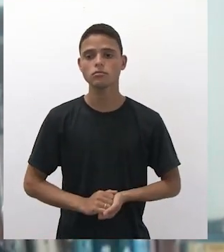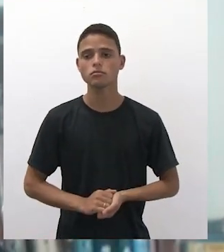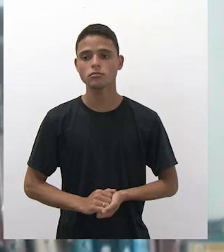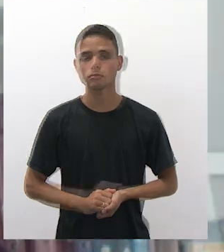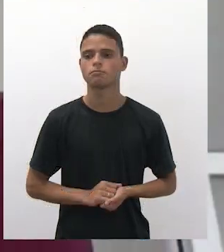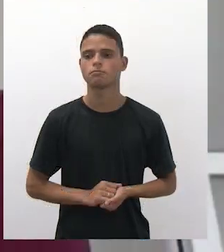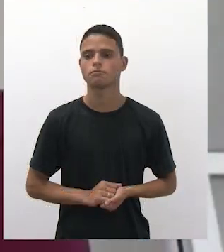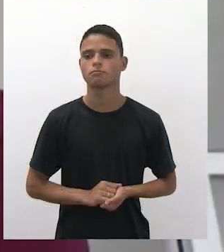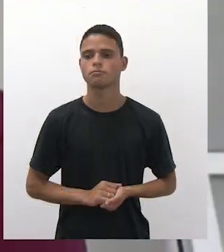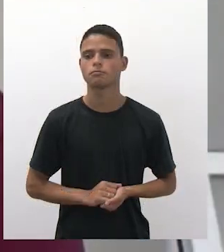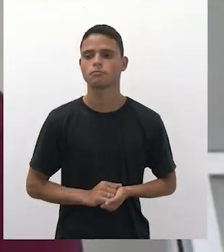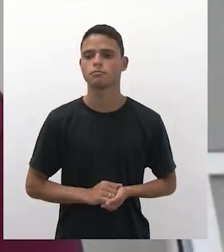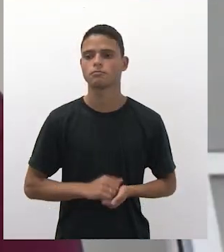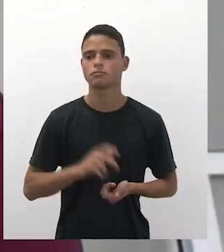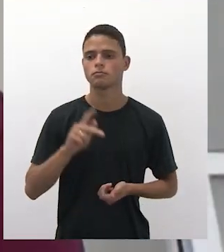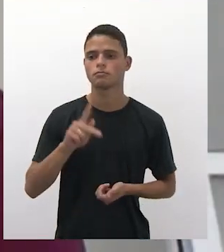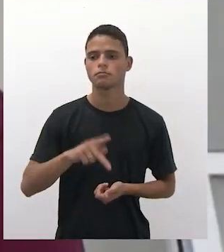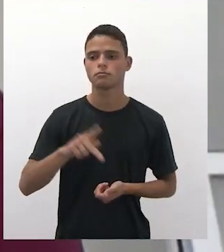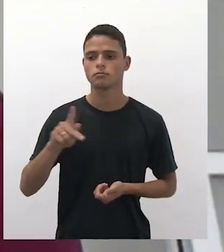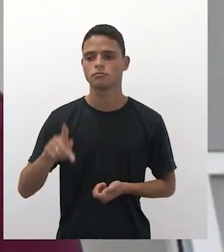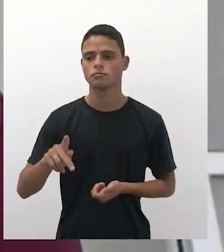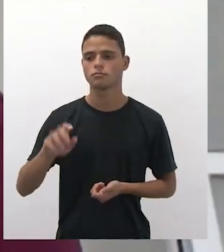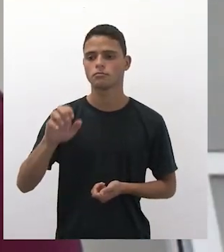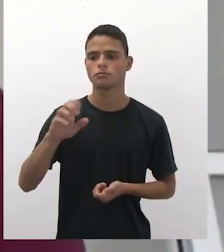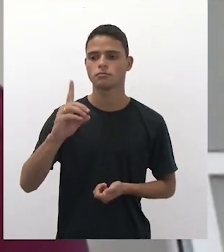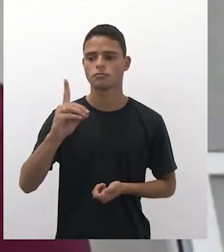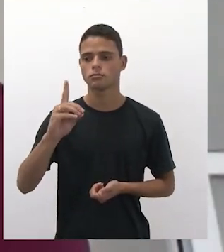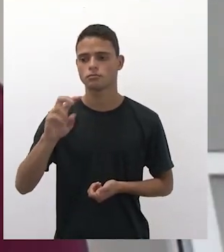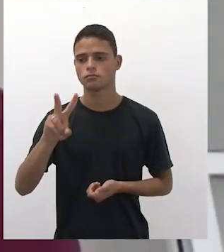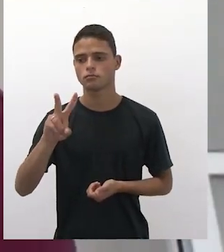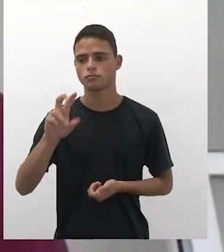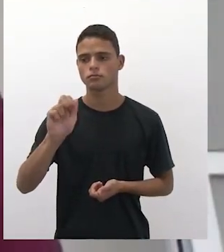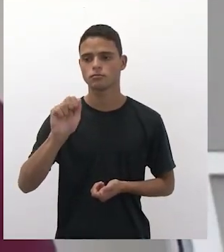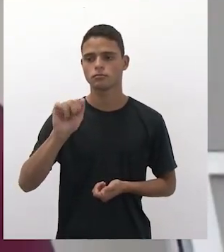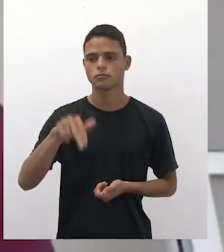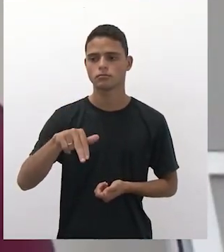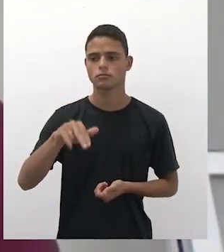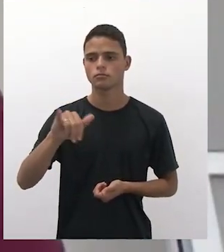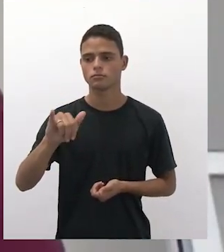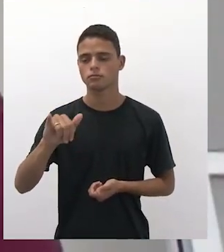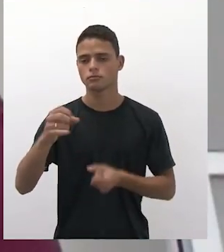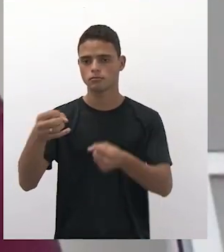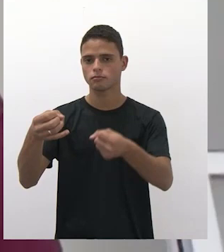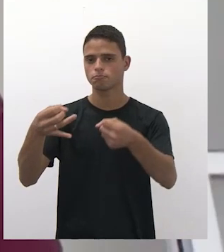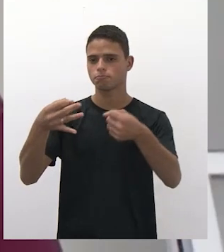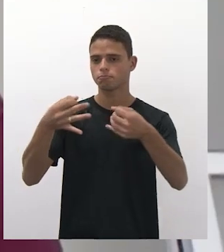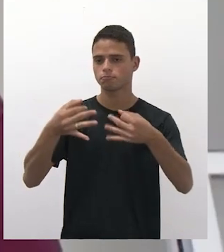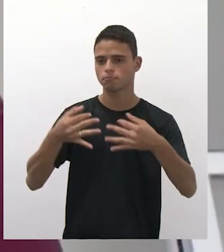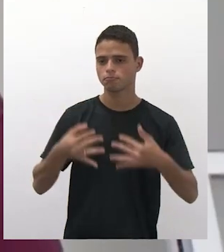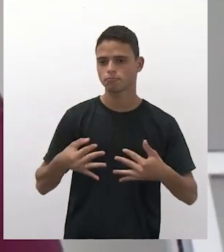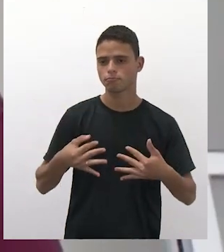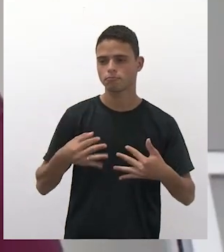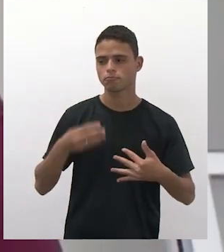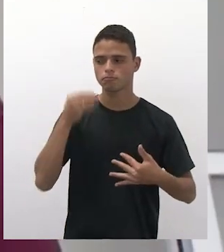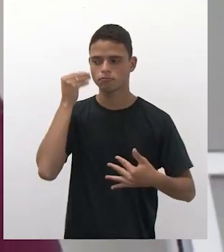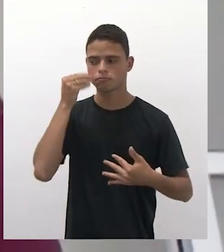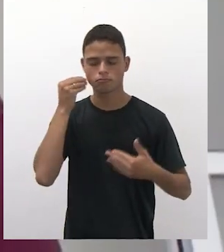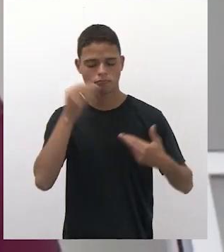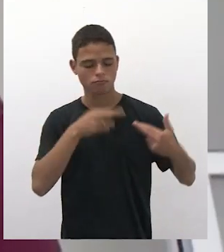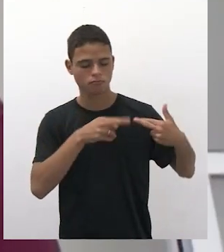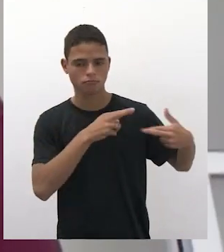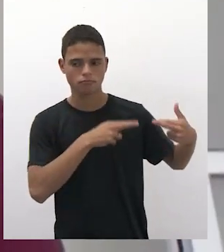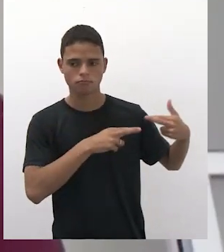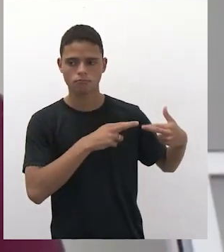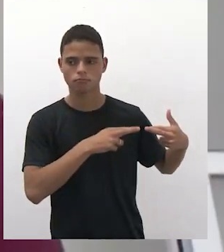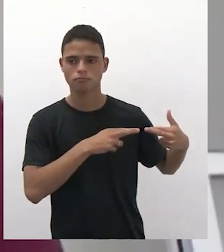magistério à noite. Edivane está nos contando sobre sua relação